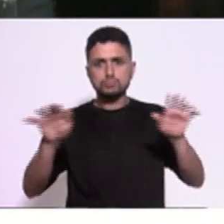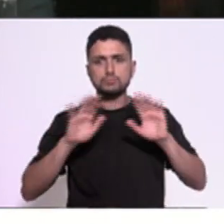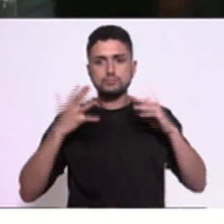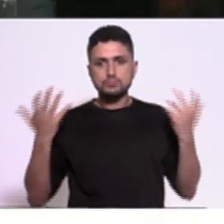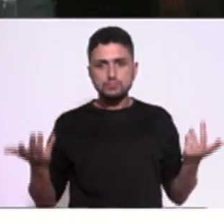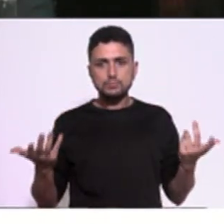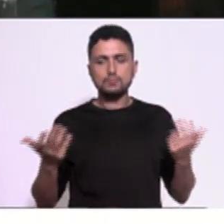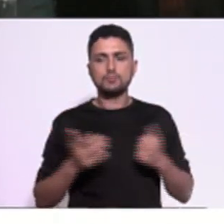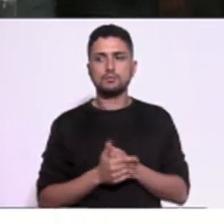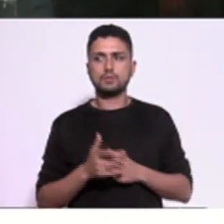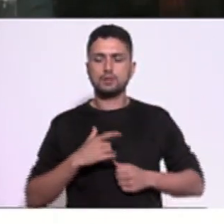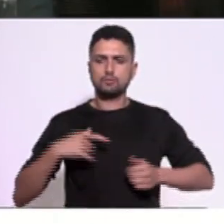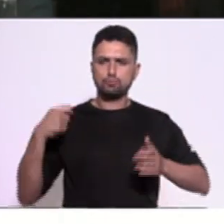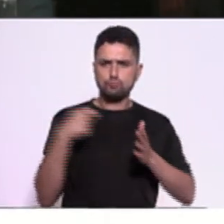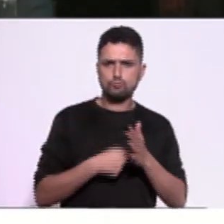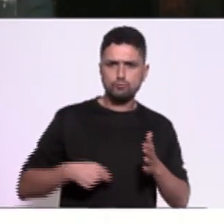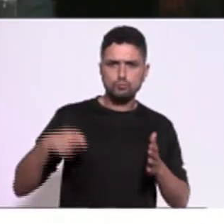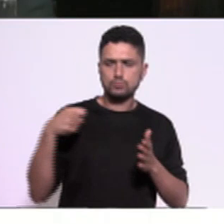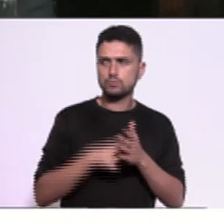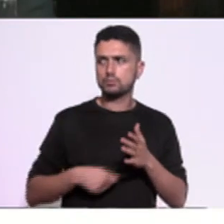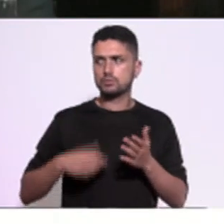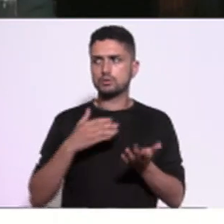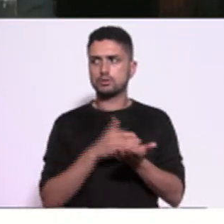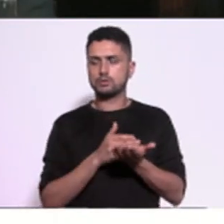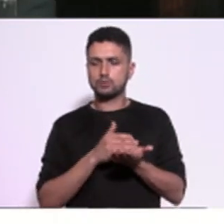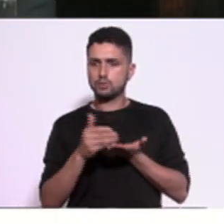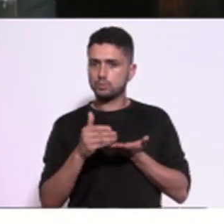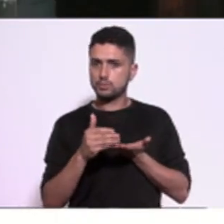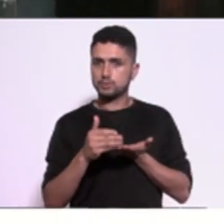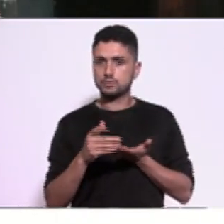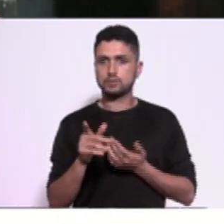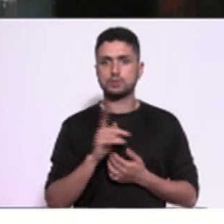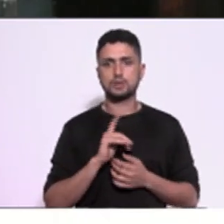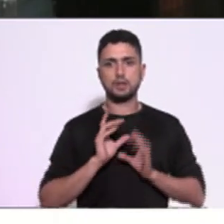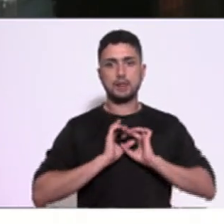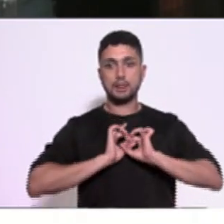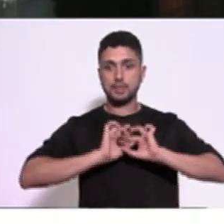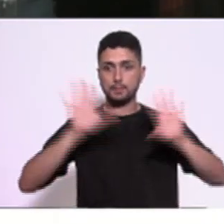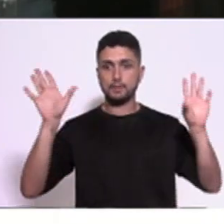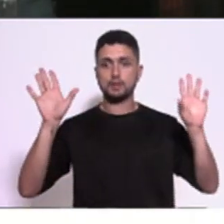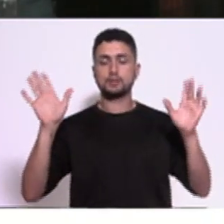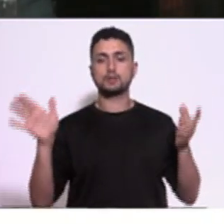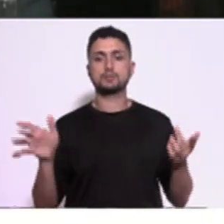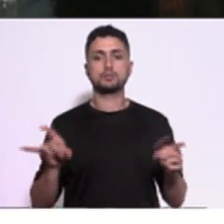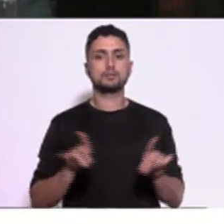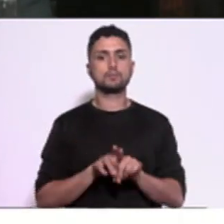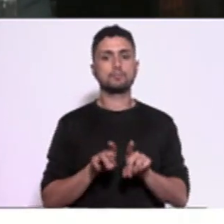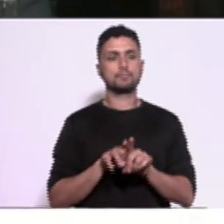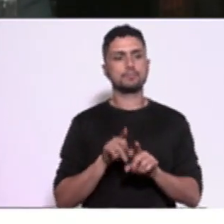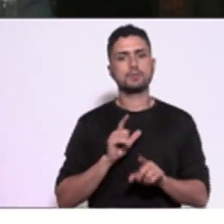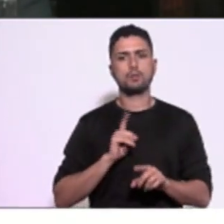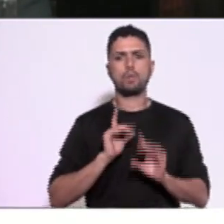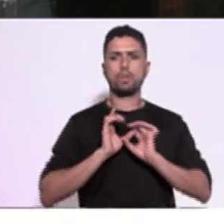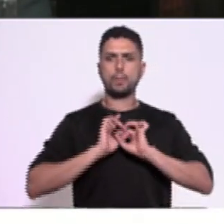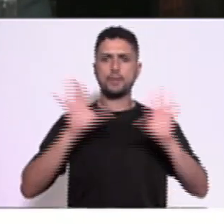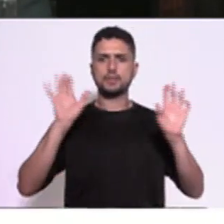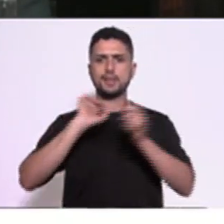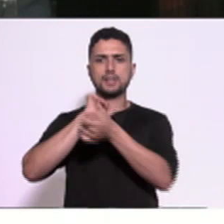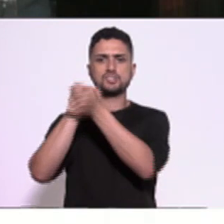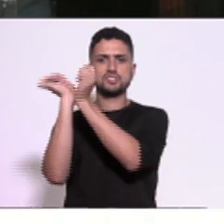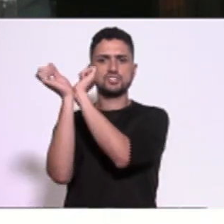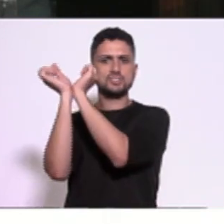que se iniciaram desde a libertação dos nossos